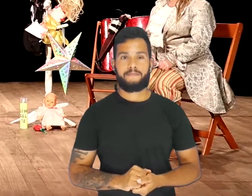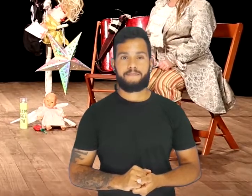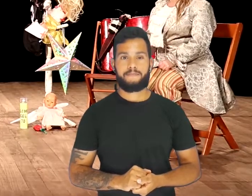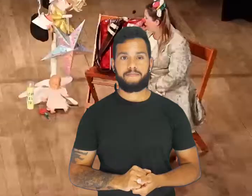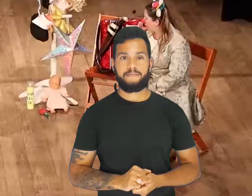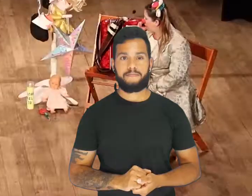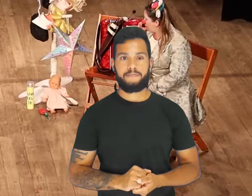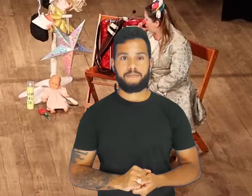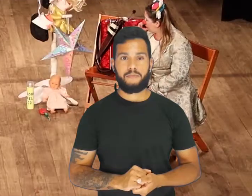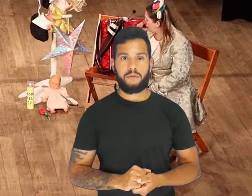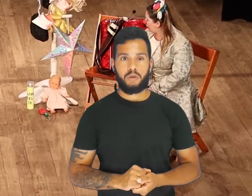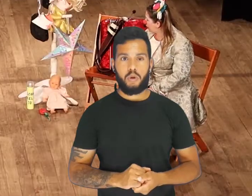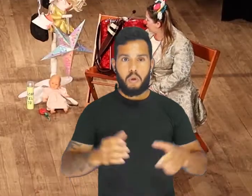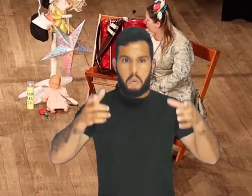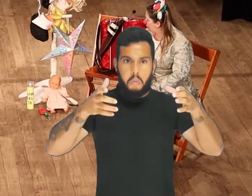calça.